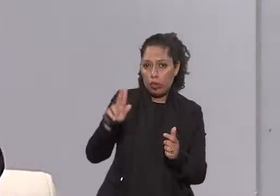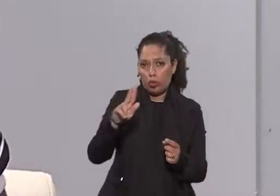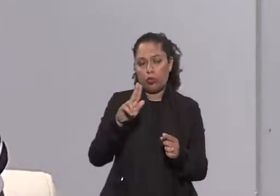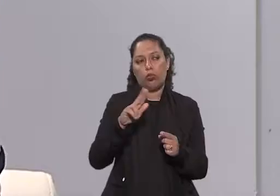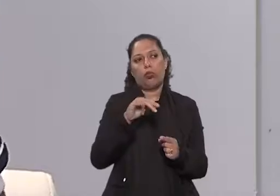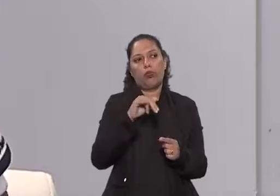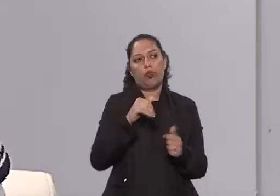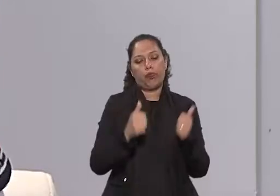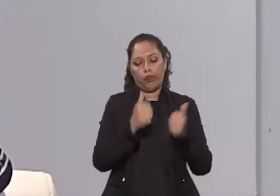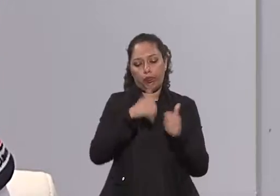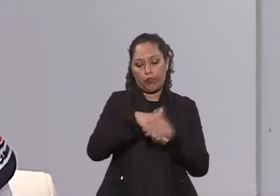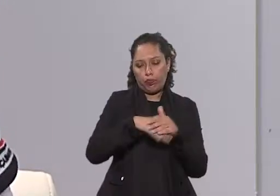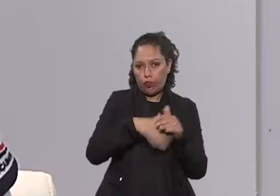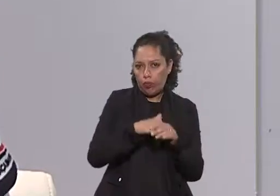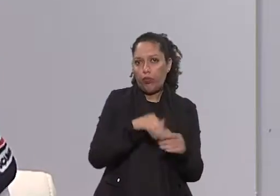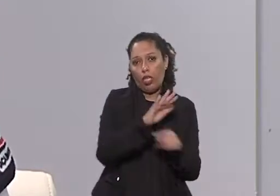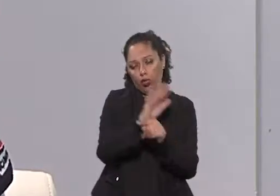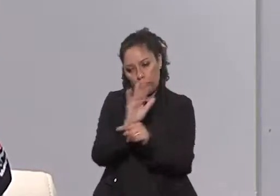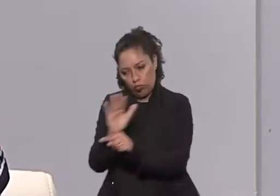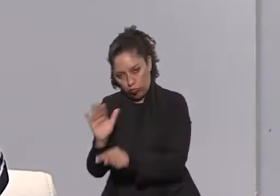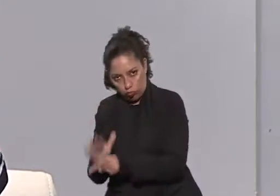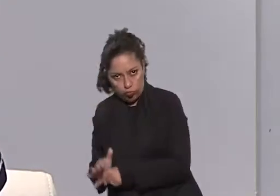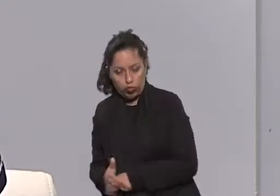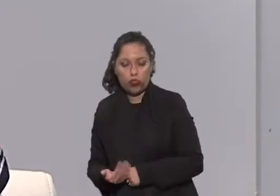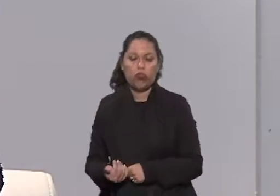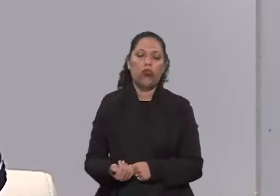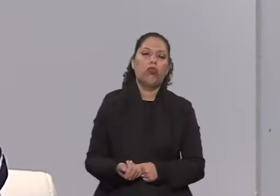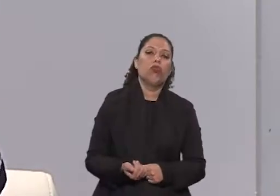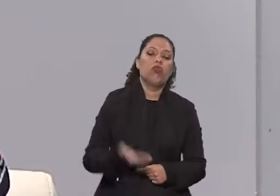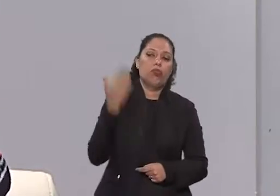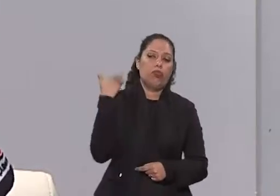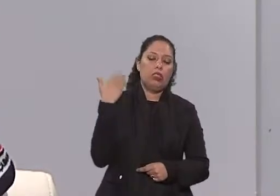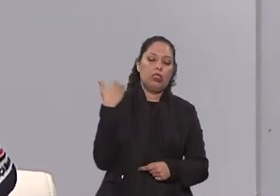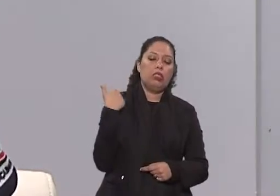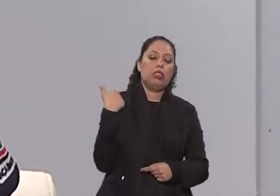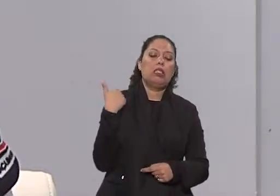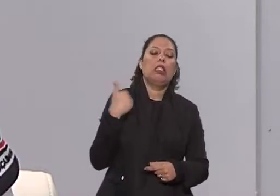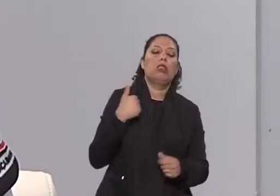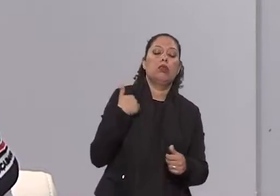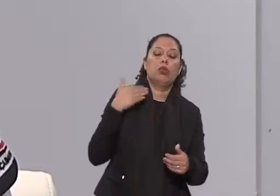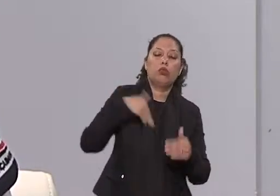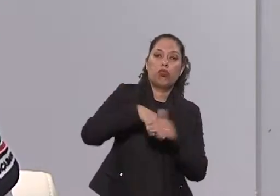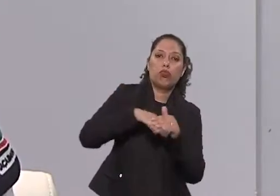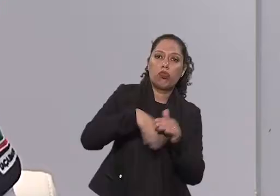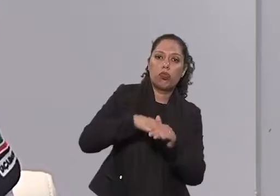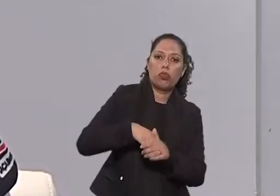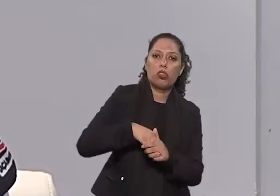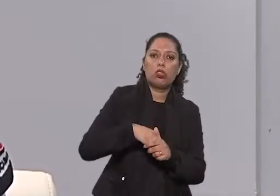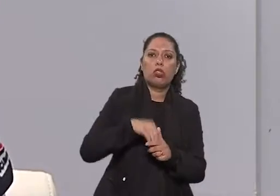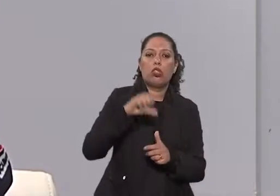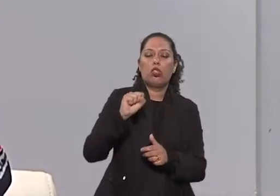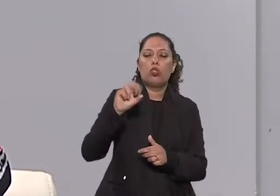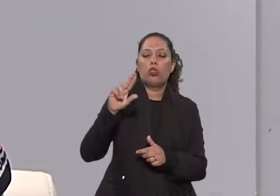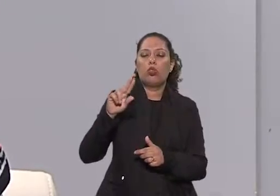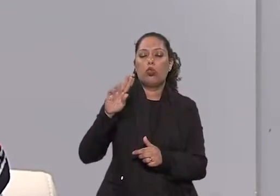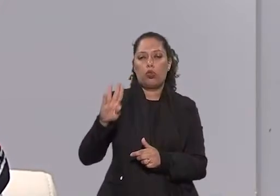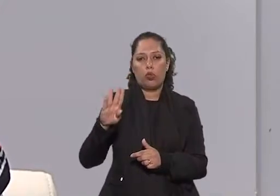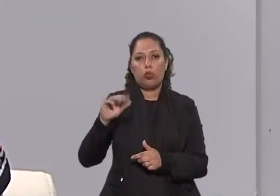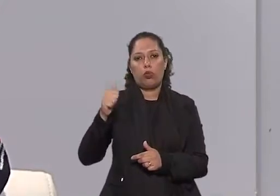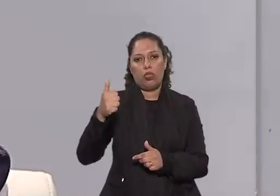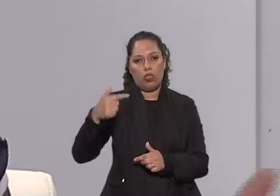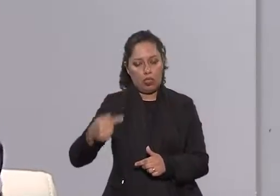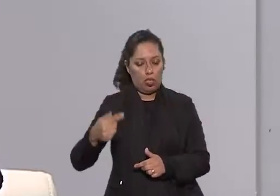época deu a gente chegou é sub 17 ele foi um tempo pelo bangu mas é